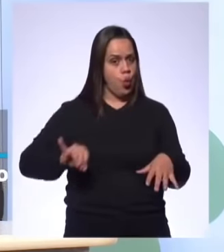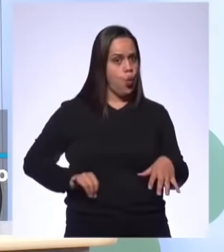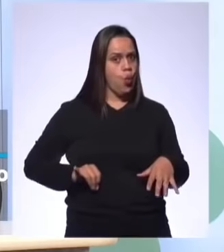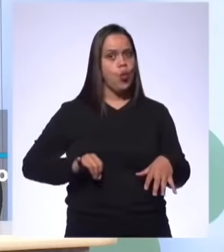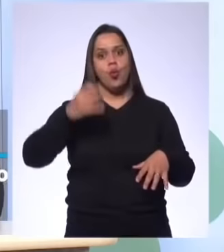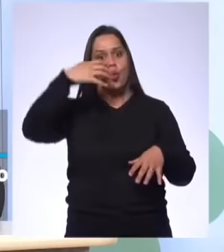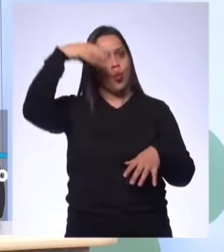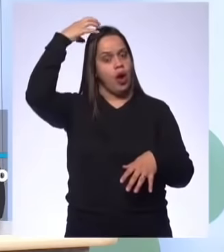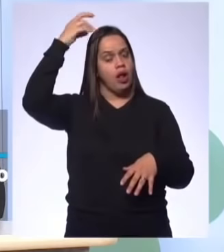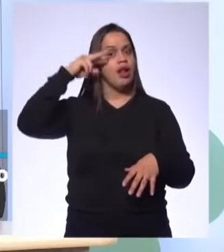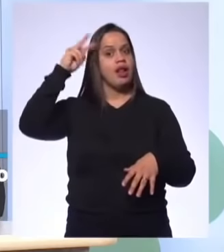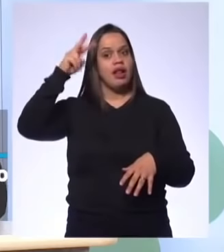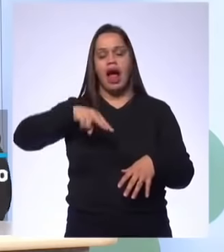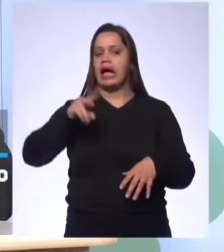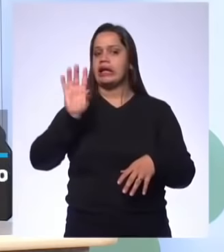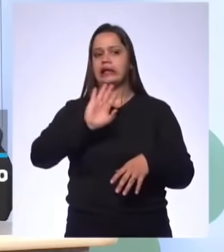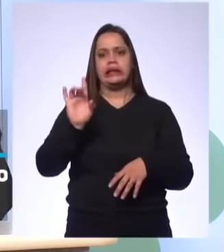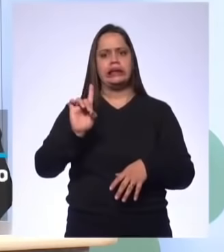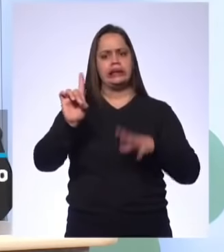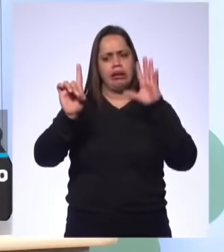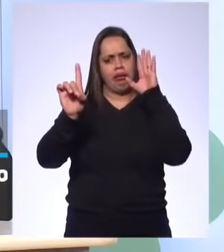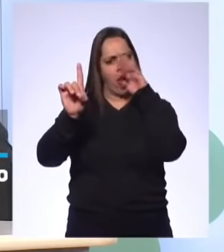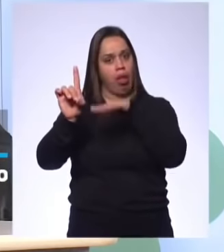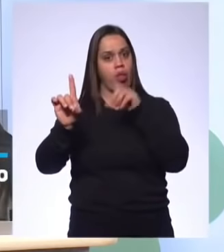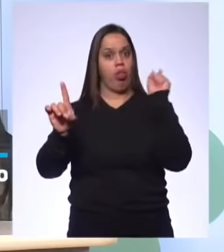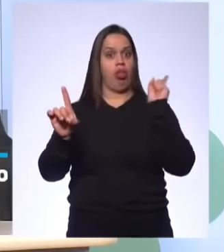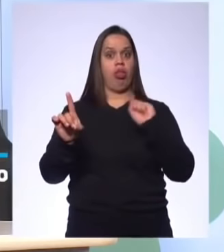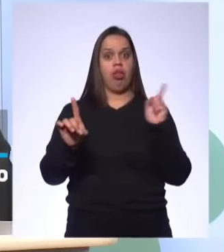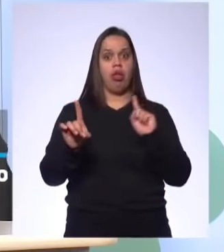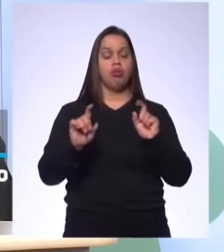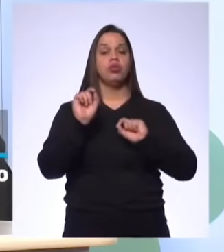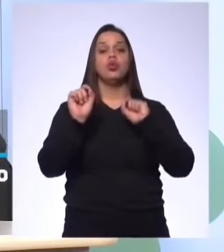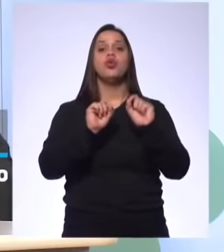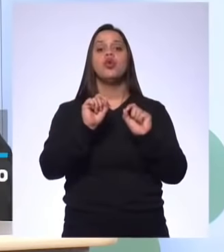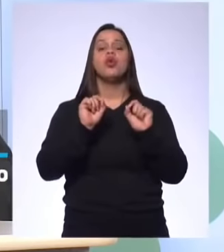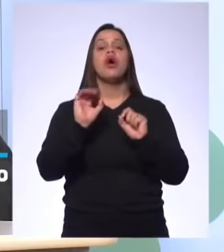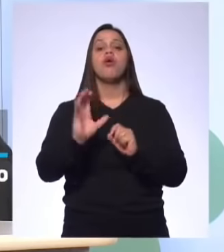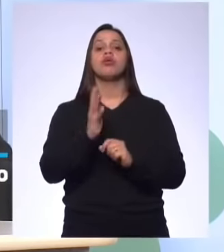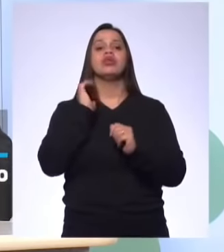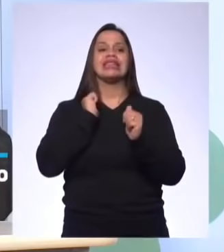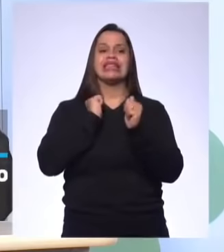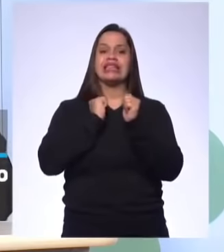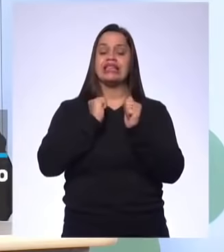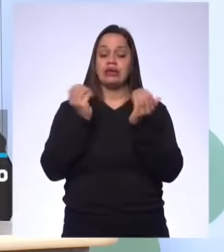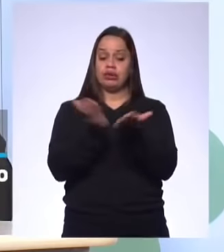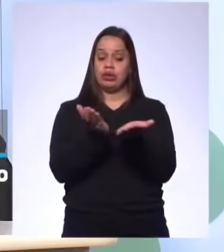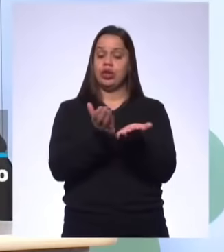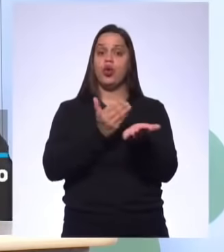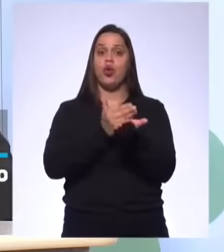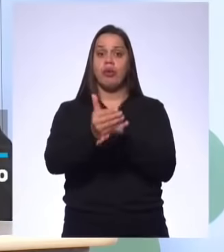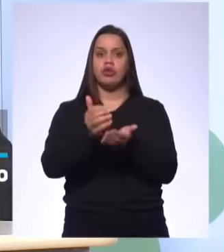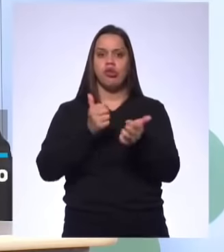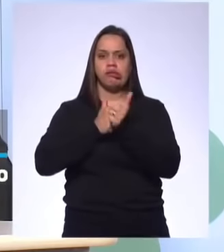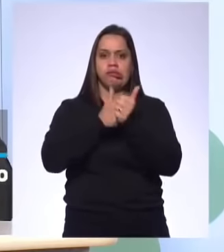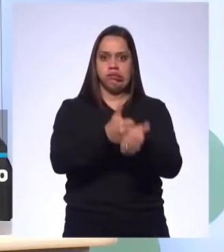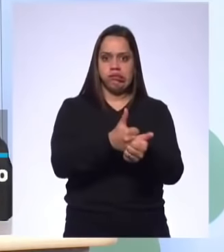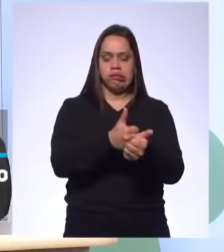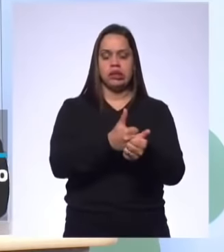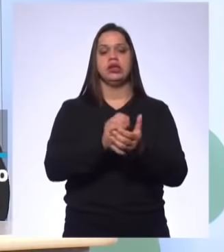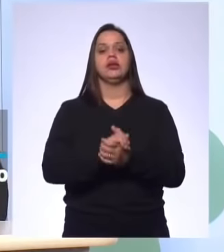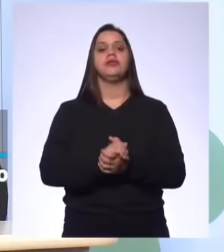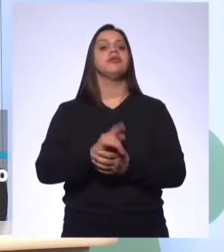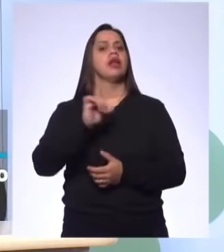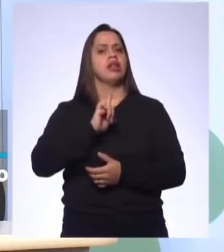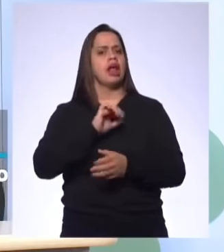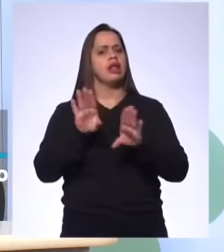imperadores, e isso foi acarretando grandes perseguições aos cristãos. Existe uma literatura que serve